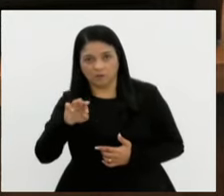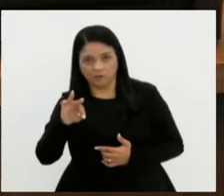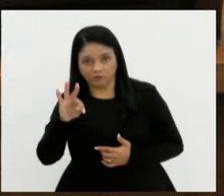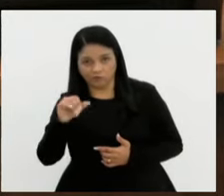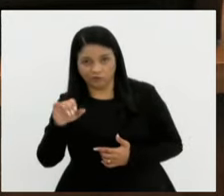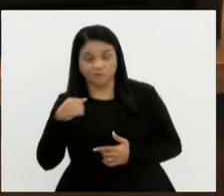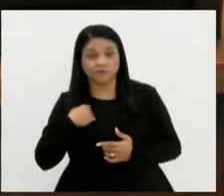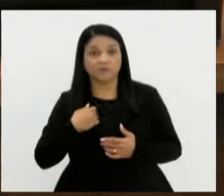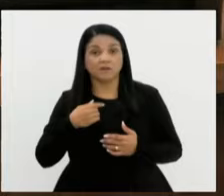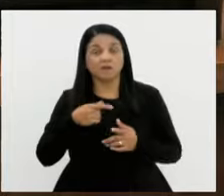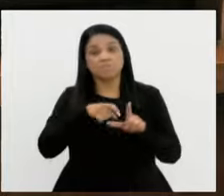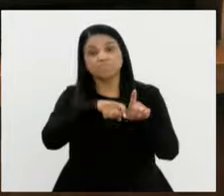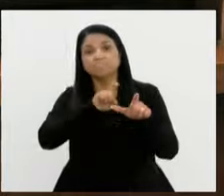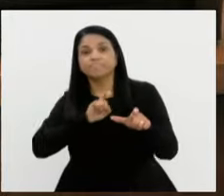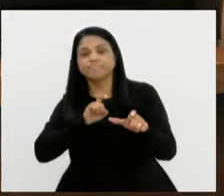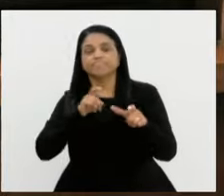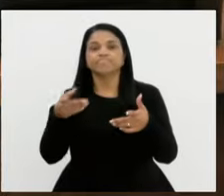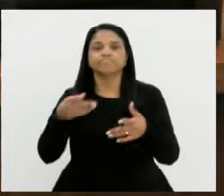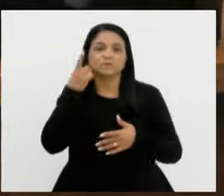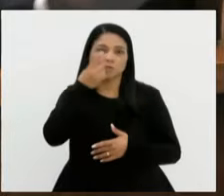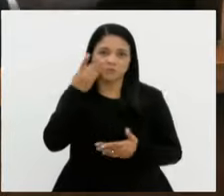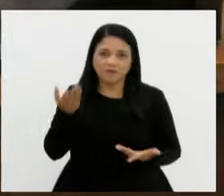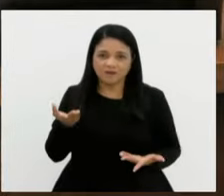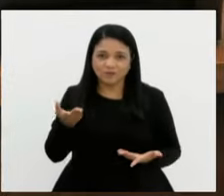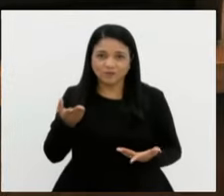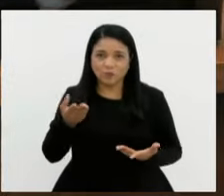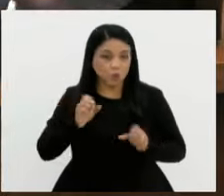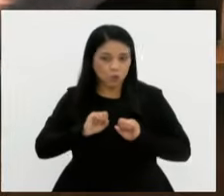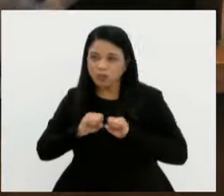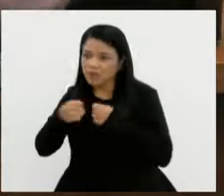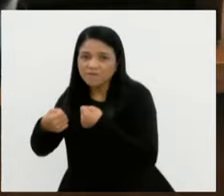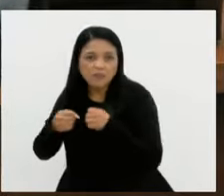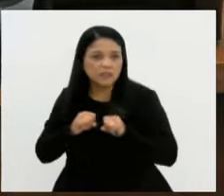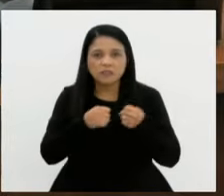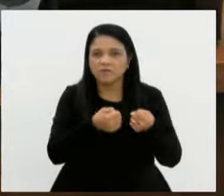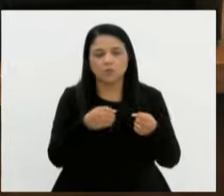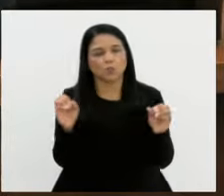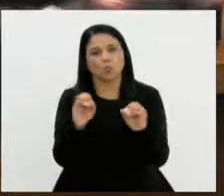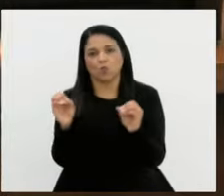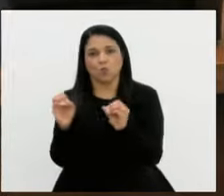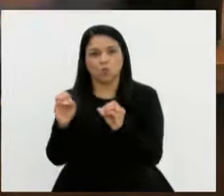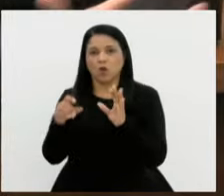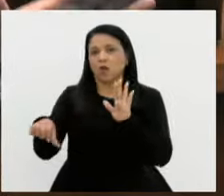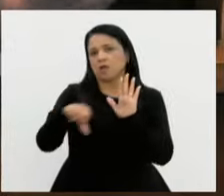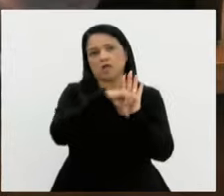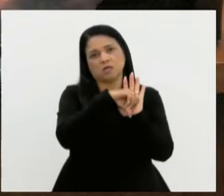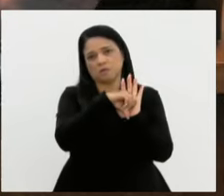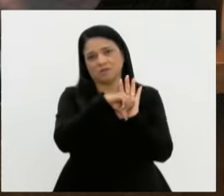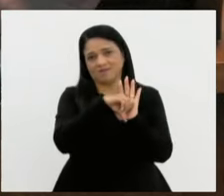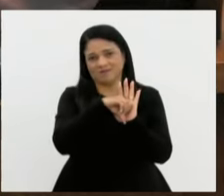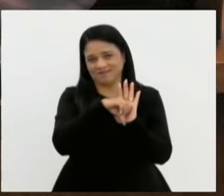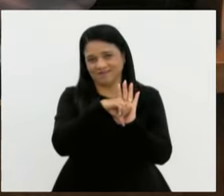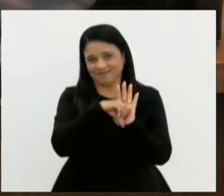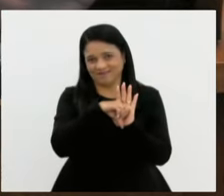deputado. Nós não estamos dizendo que, não estamos defendendo ninguém, dizendo que cometeu ou não crime. Não, não estamos fazendo